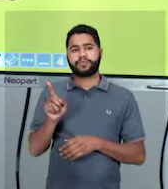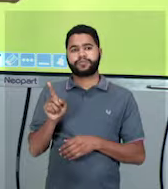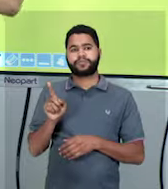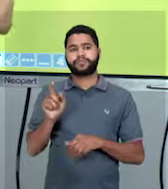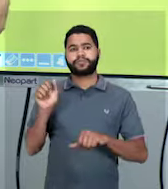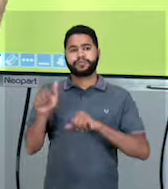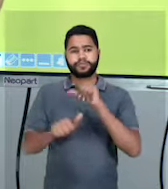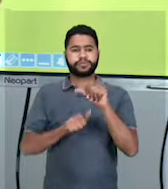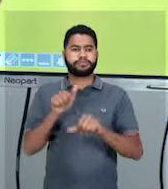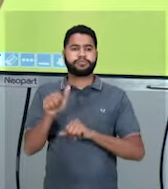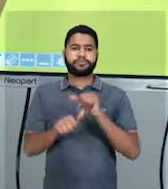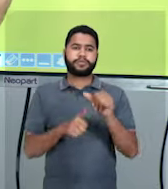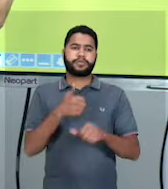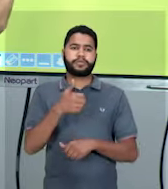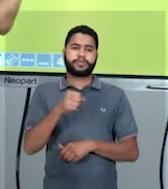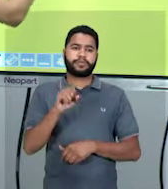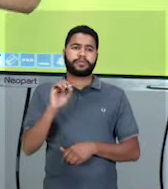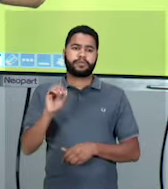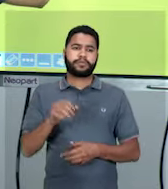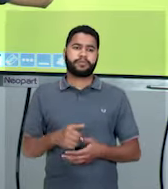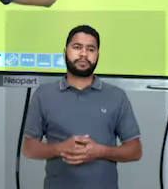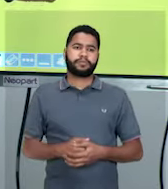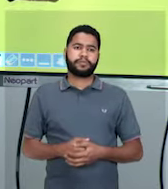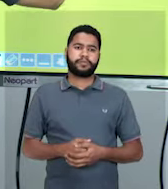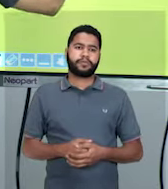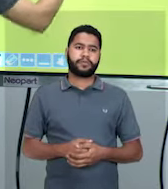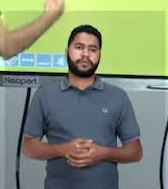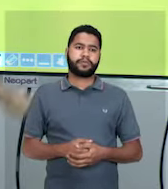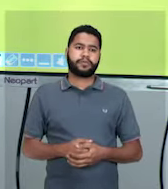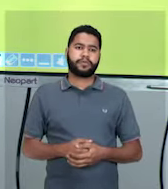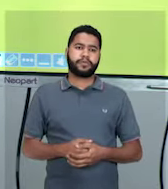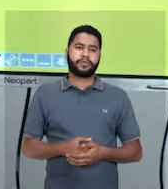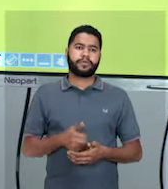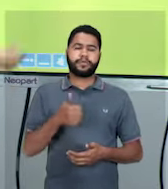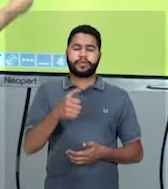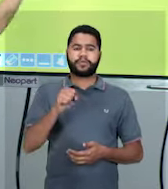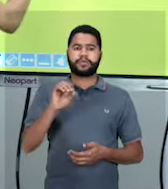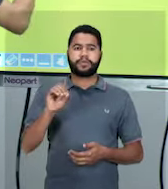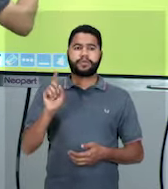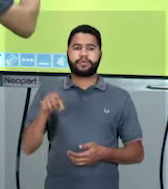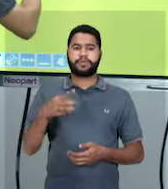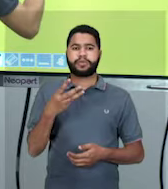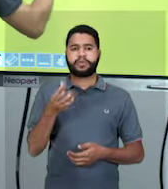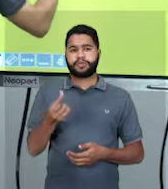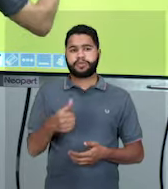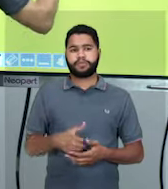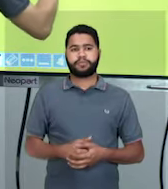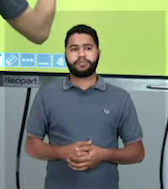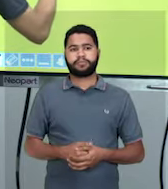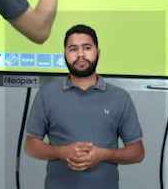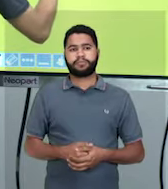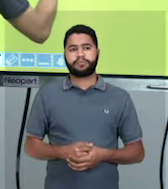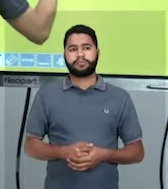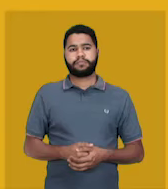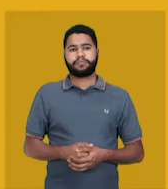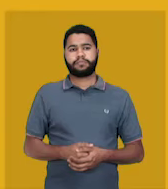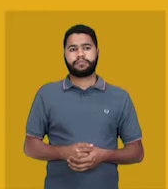π, né, por 180. Então aqui basta simplificar, 180 por 5 vai dar 36. Vai